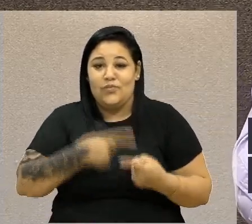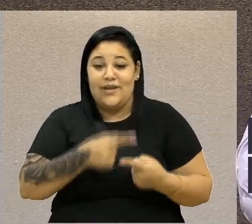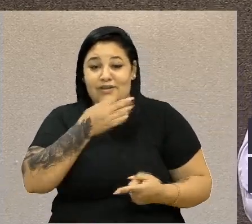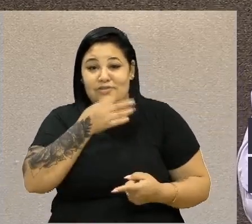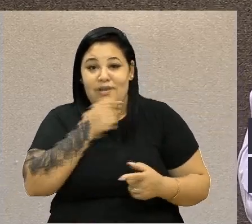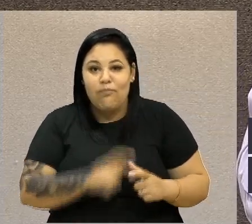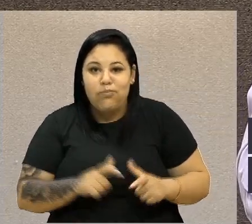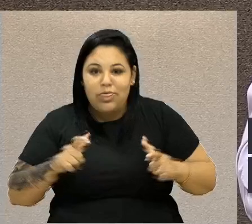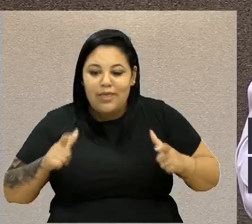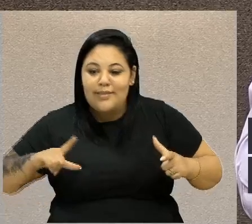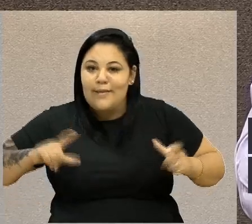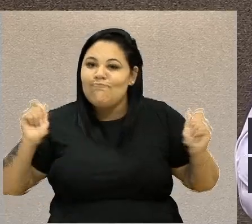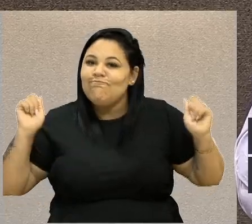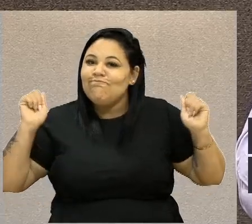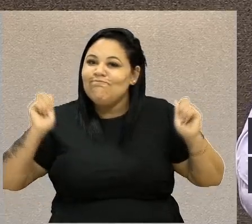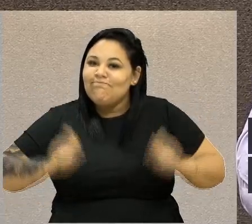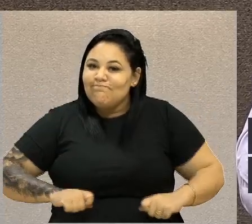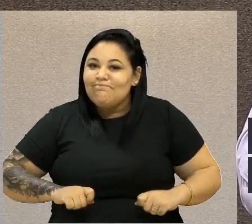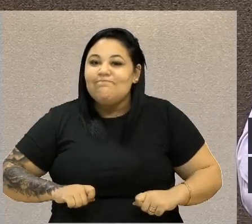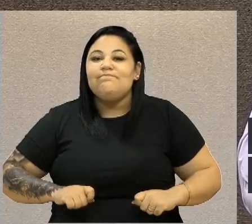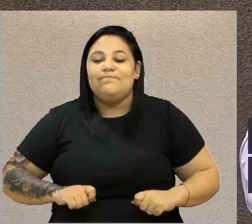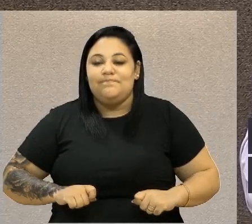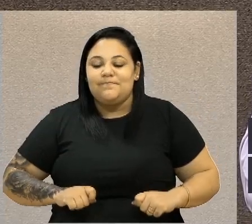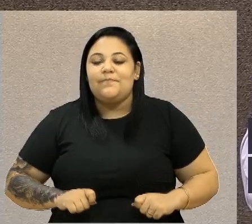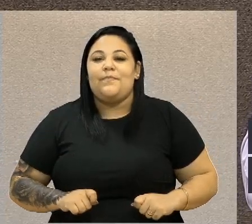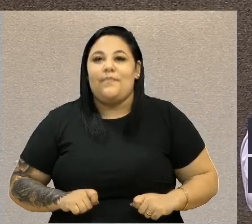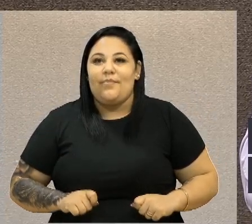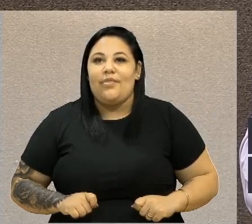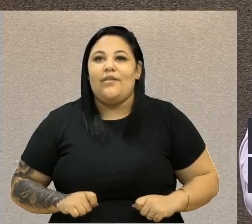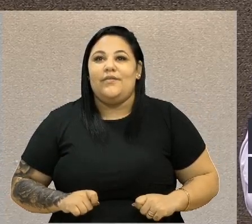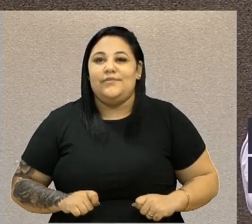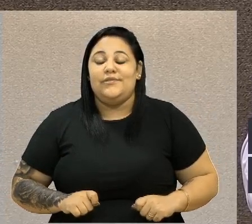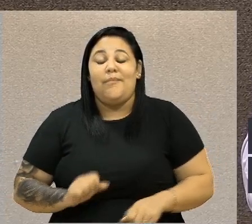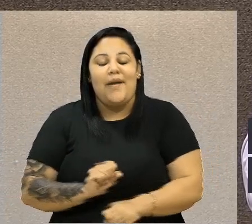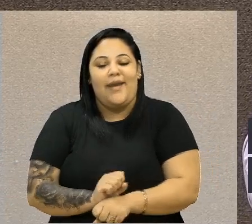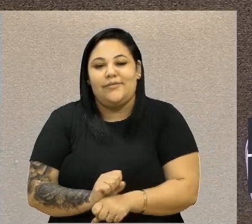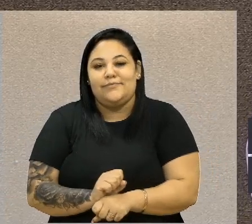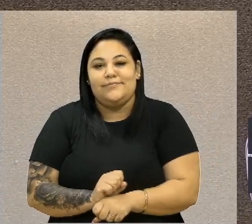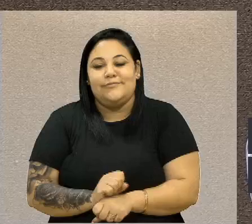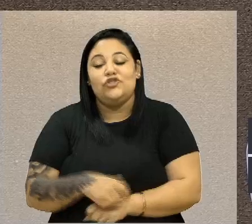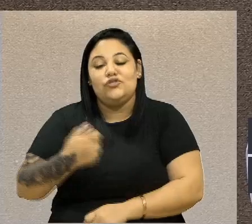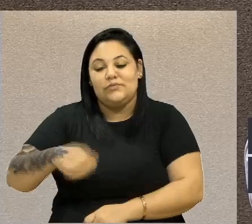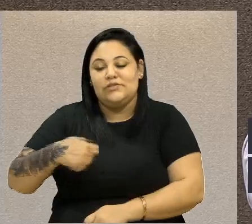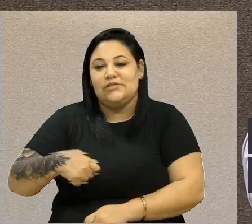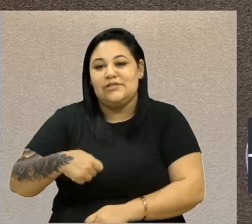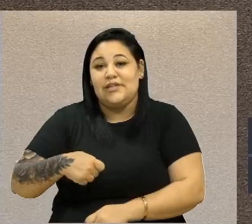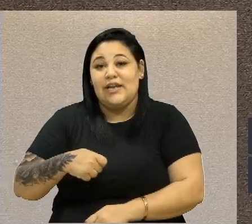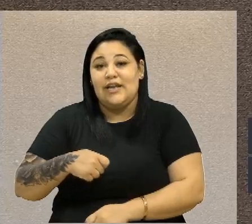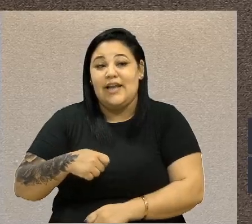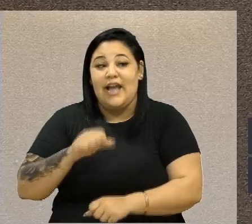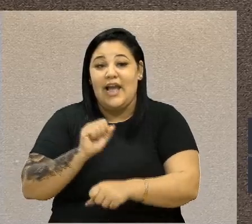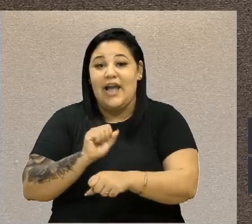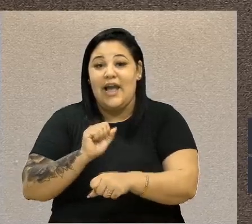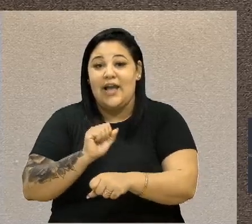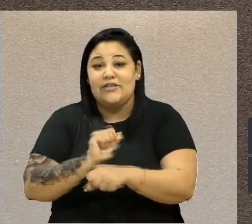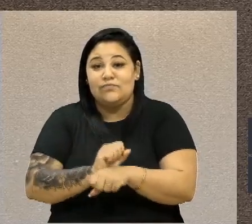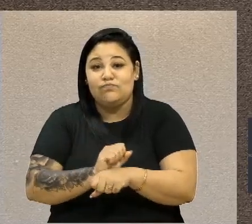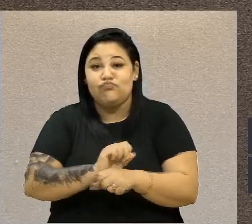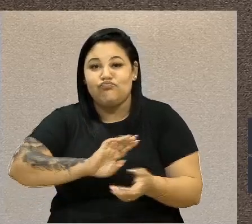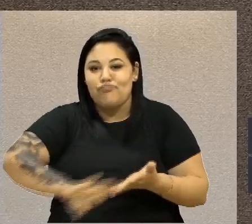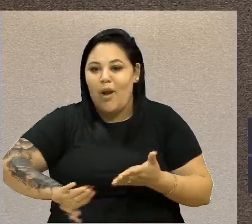grande, com potencial absurdo, que está hibernando. Nós vamos ter que tirar Caxias da hibernação e tornar ela